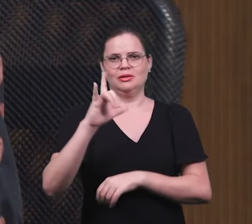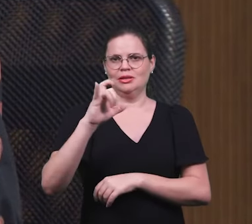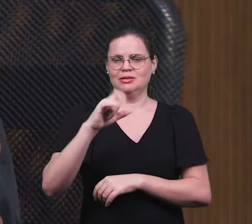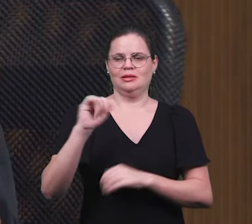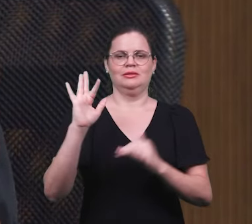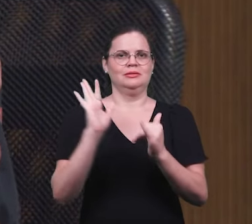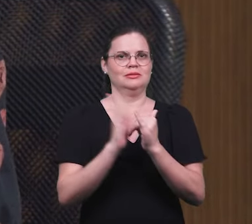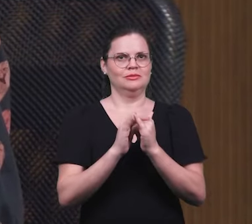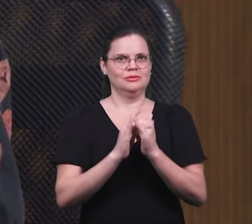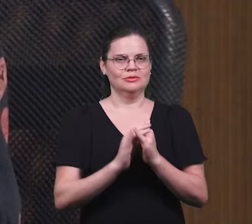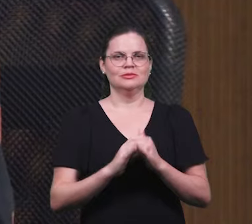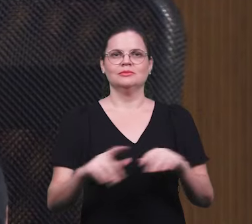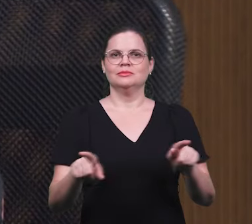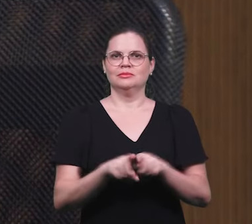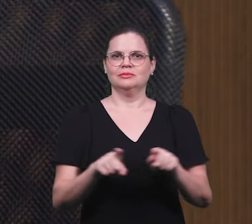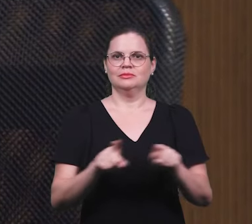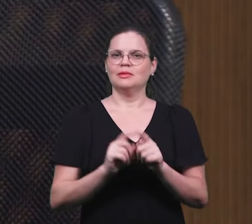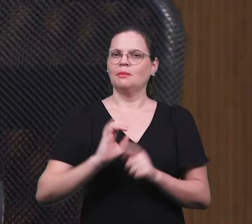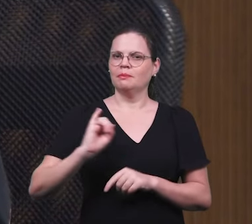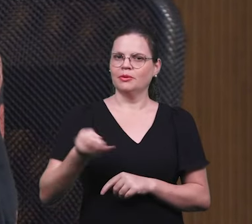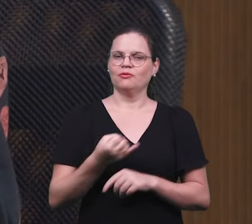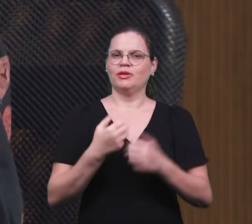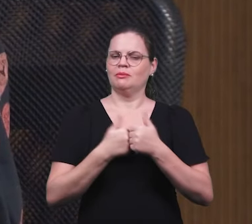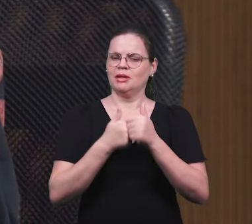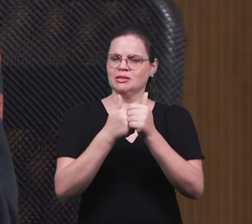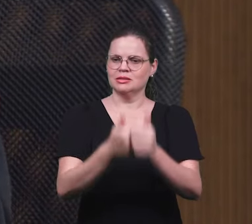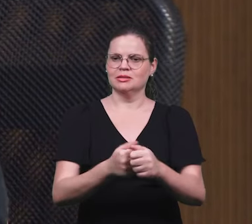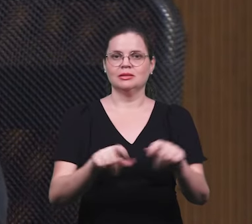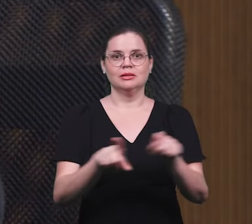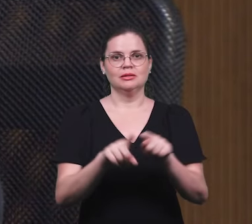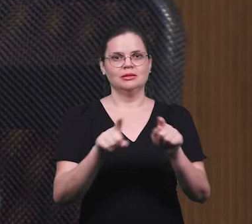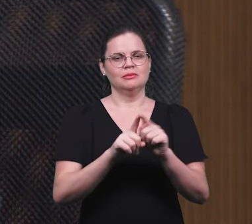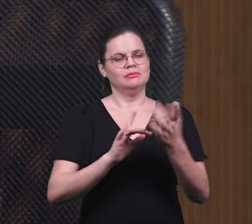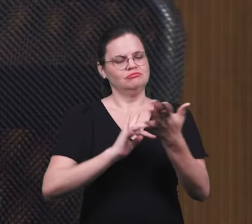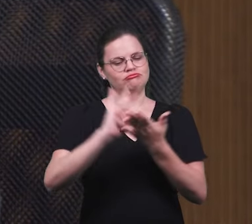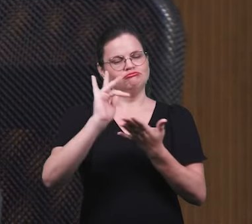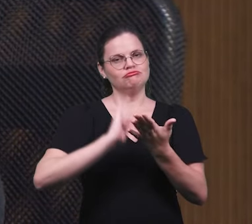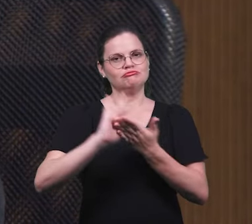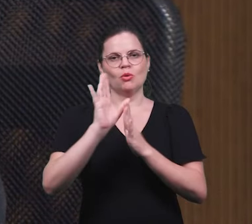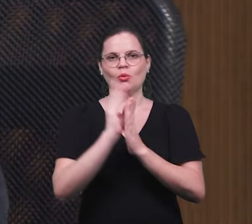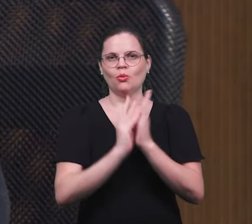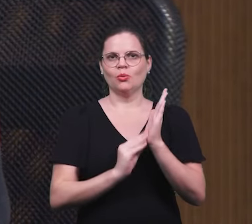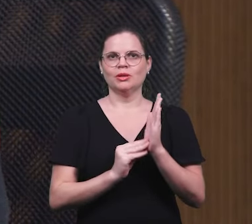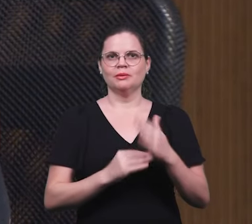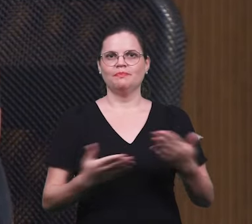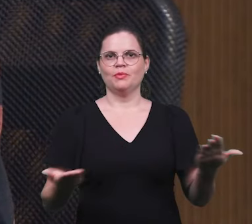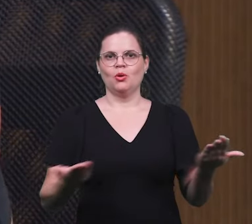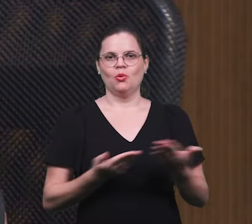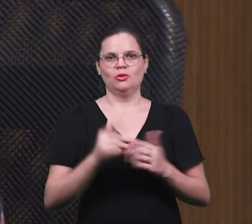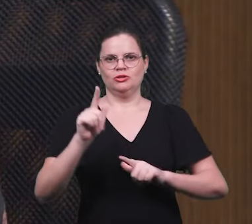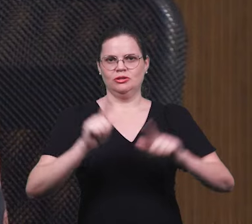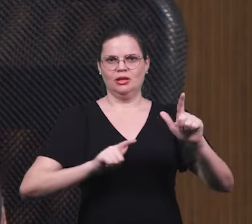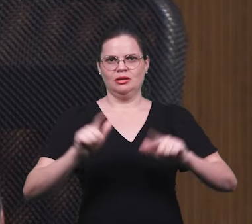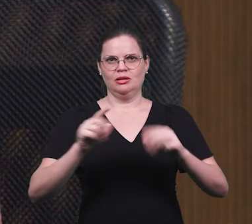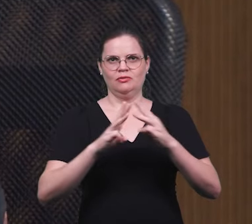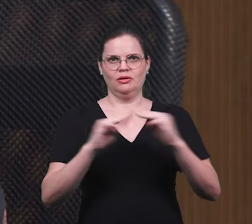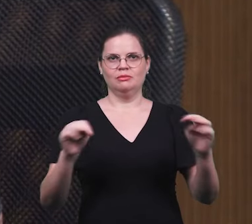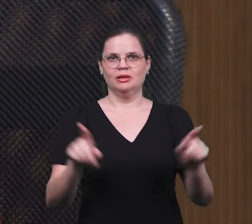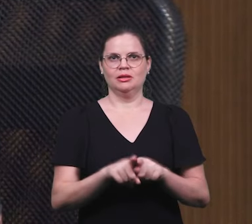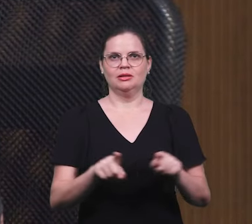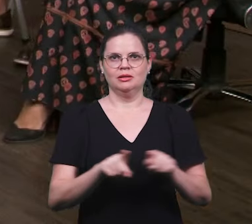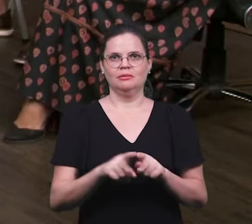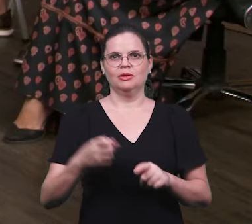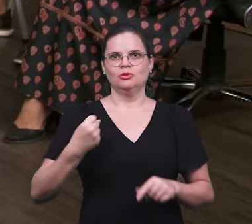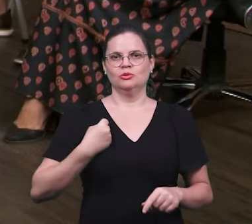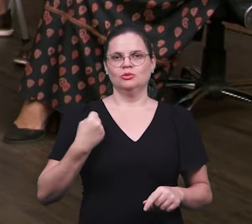no YouTube. Aproveita para seguir, para visualizar ali os conteúdos. Nós temos hoje na TV também o nosso